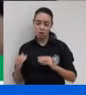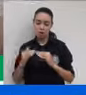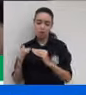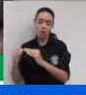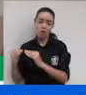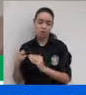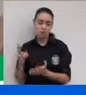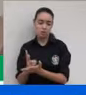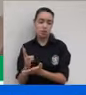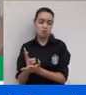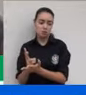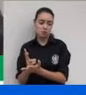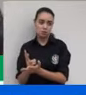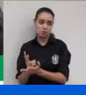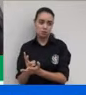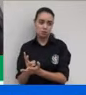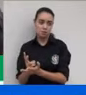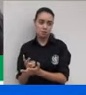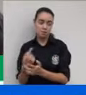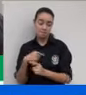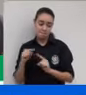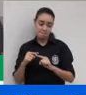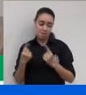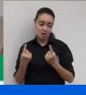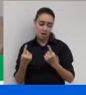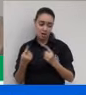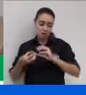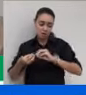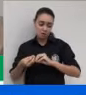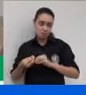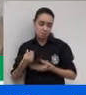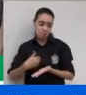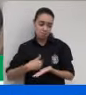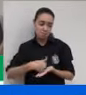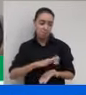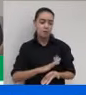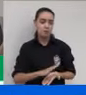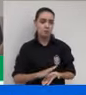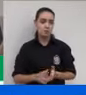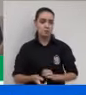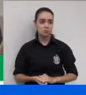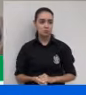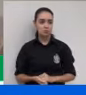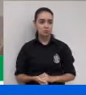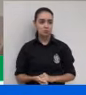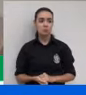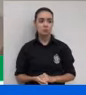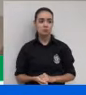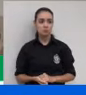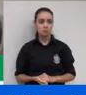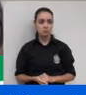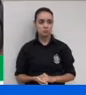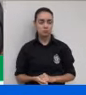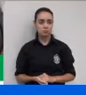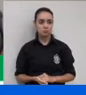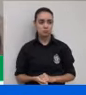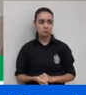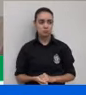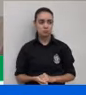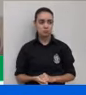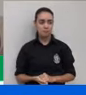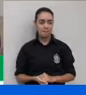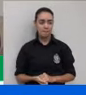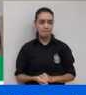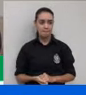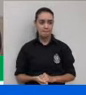eu fui expulso na época foi um prejuízo grupo depois mas assim